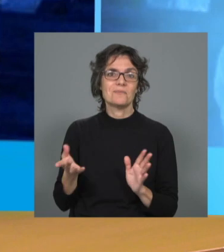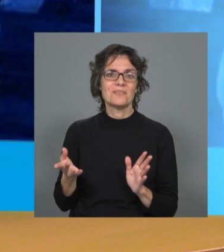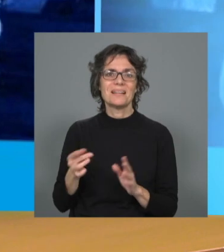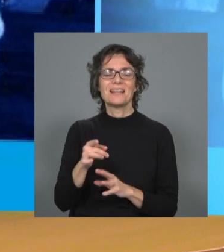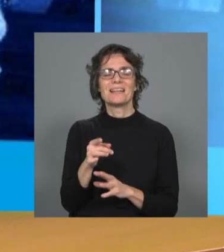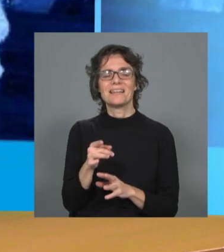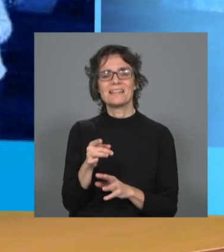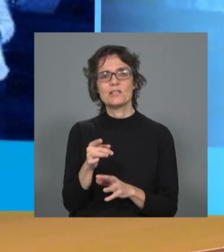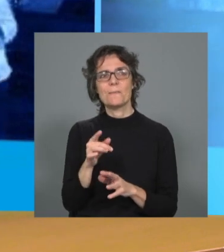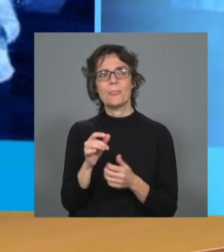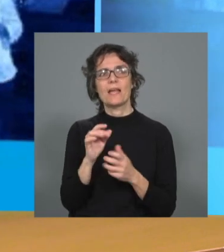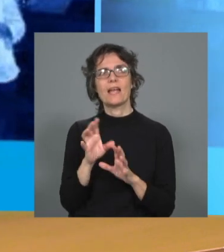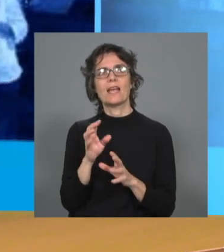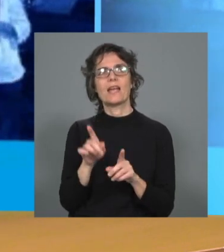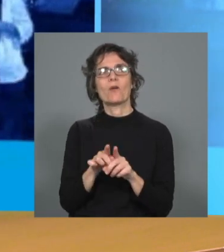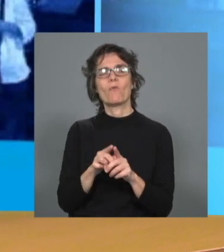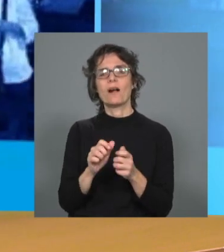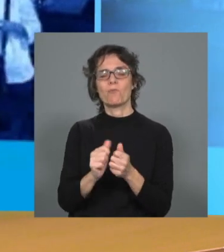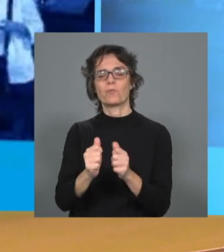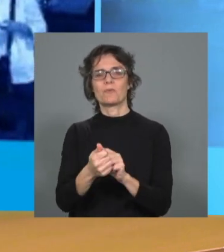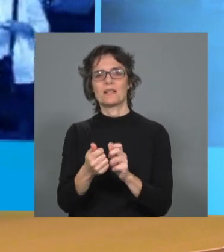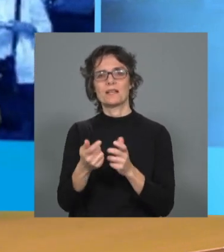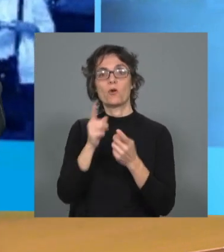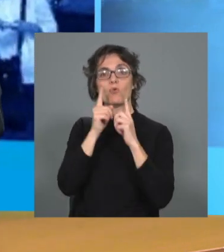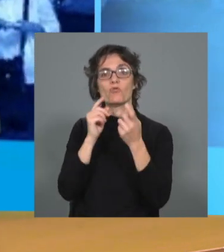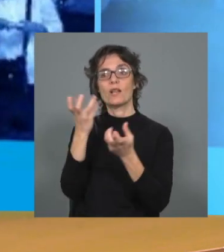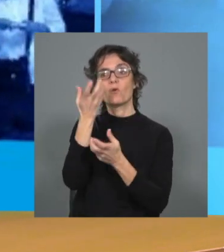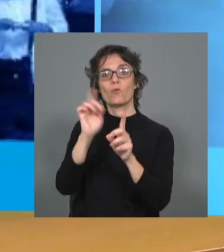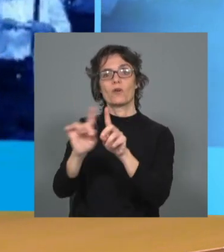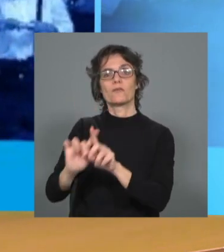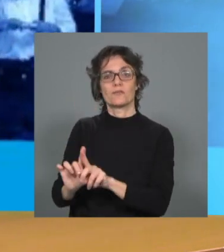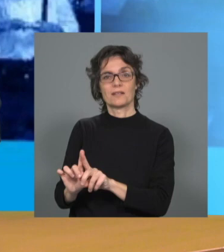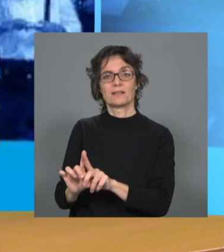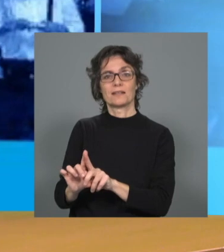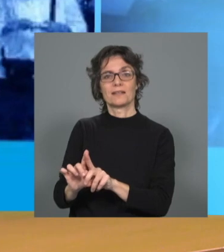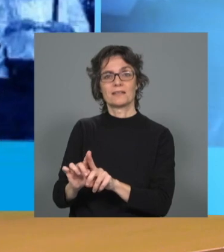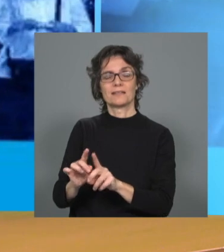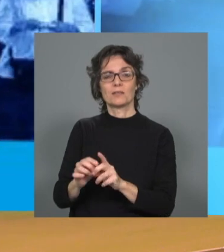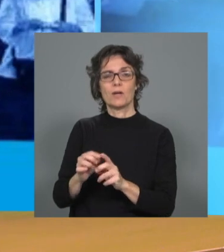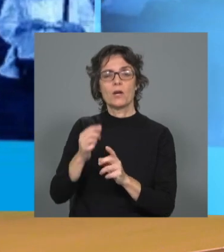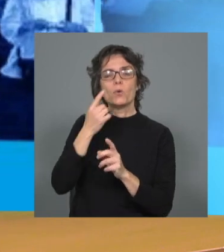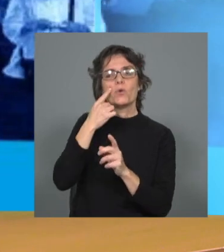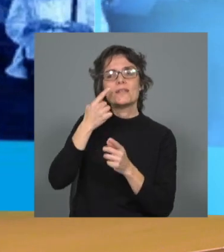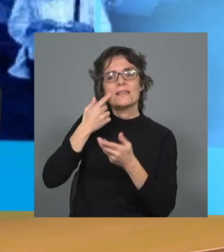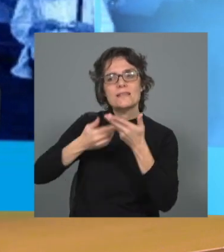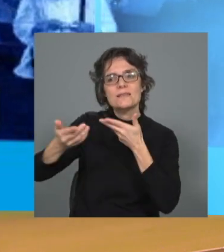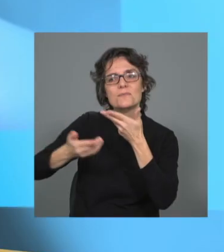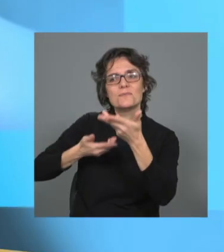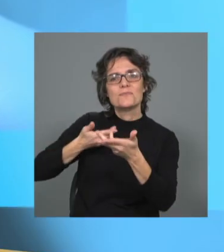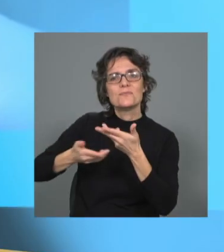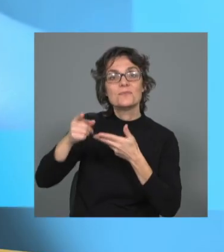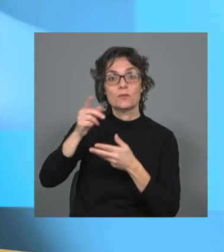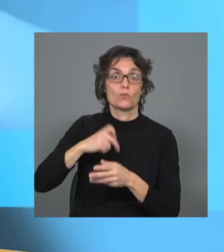adaptação também a este diálogo entre culturas e eles também perceberem da forma como nós funcionamos, não é? Muito bem. Tem sido muito